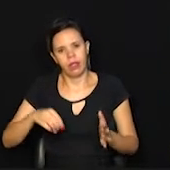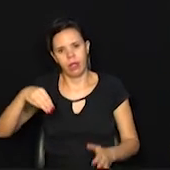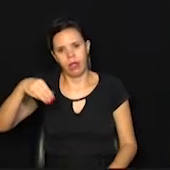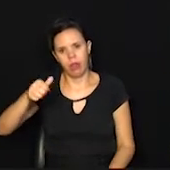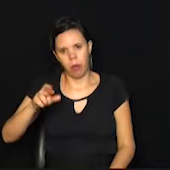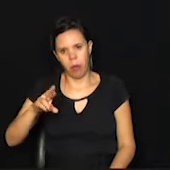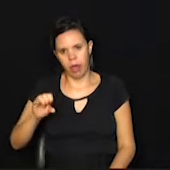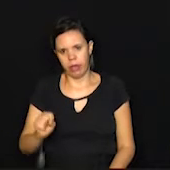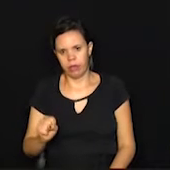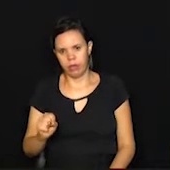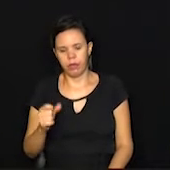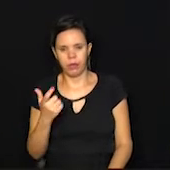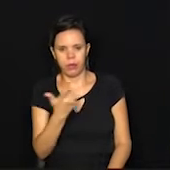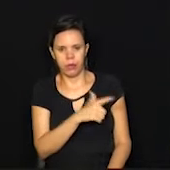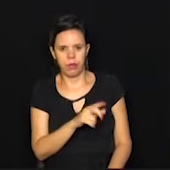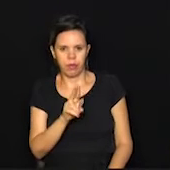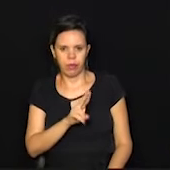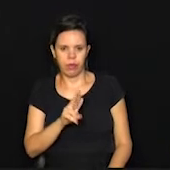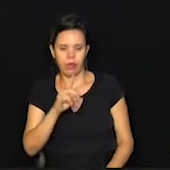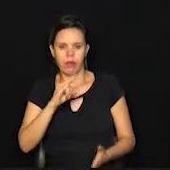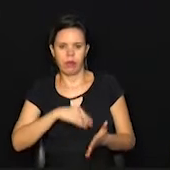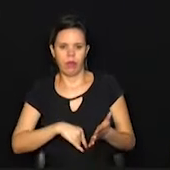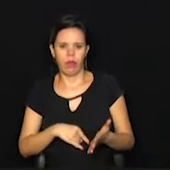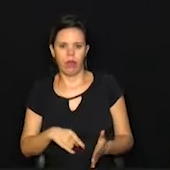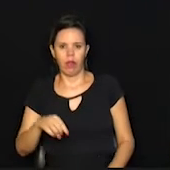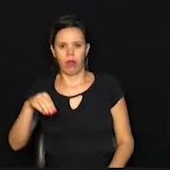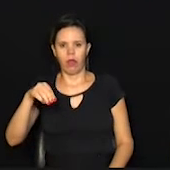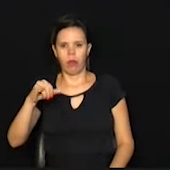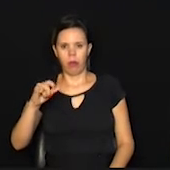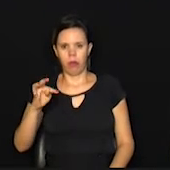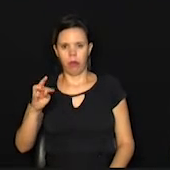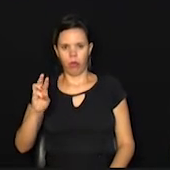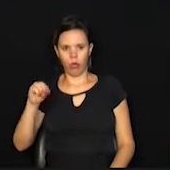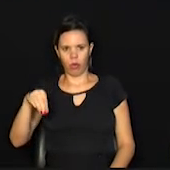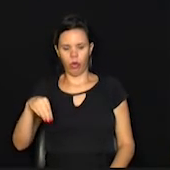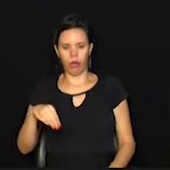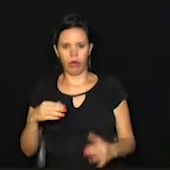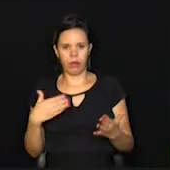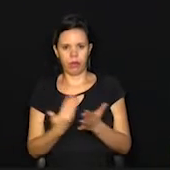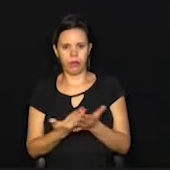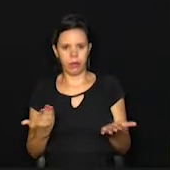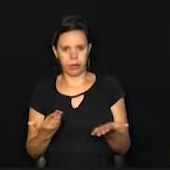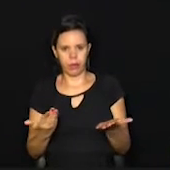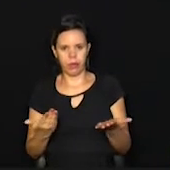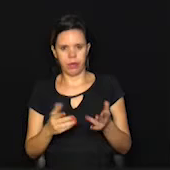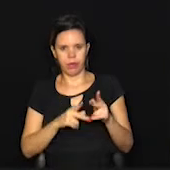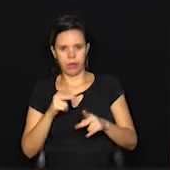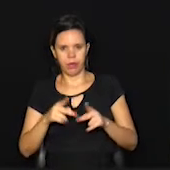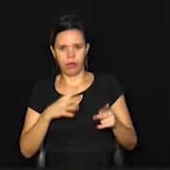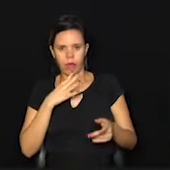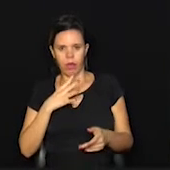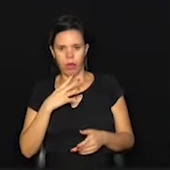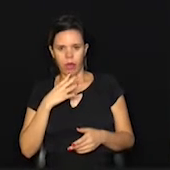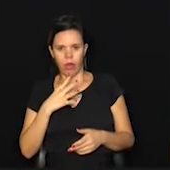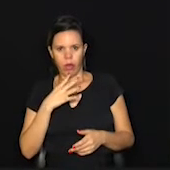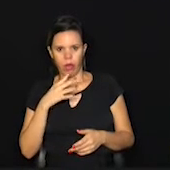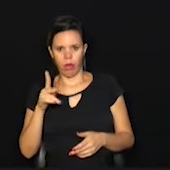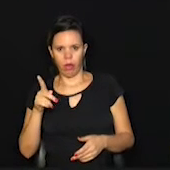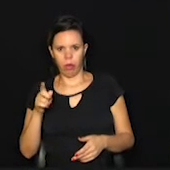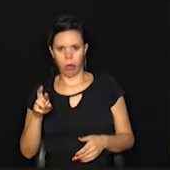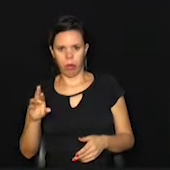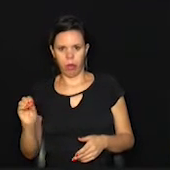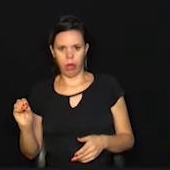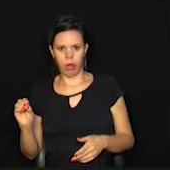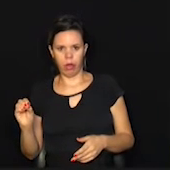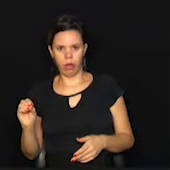e o Wladimir usava o documento de Milton até hoje tem pessoas que conhecem o Pedro